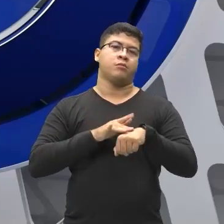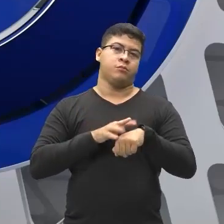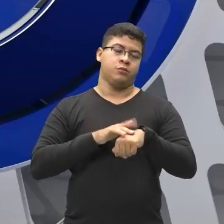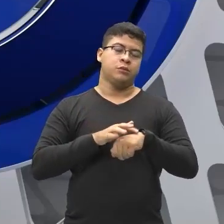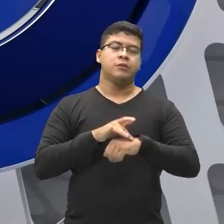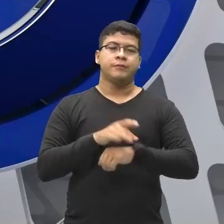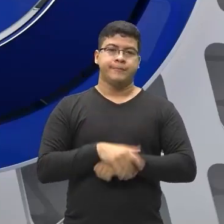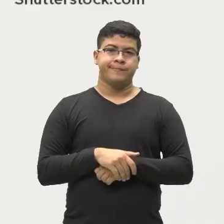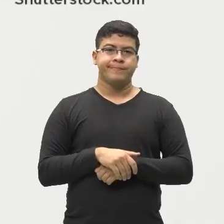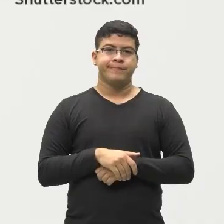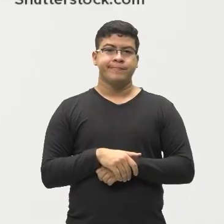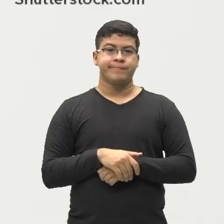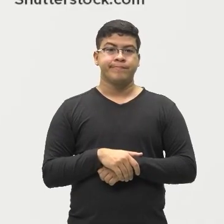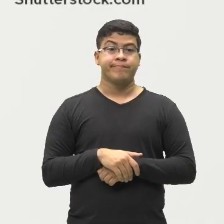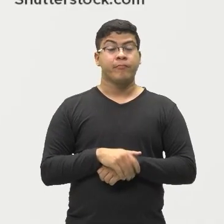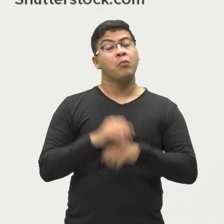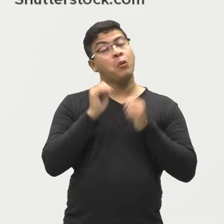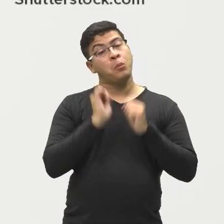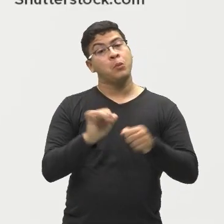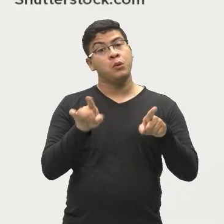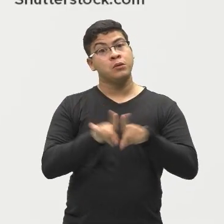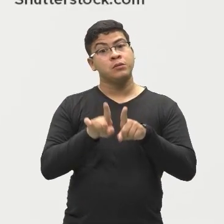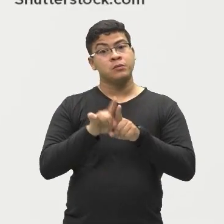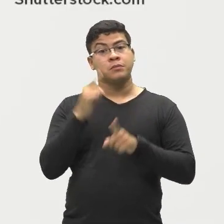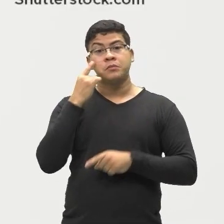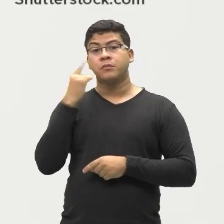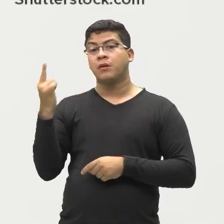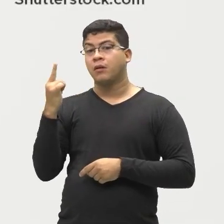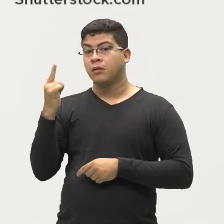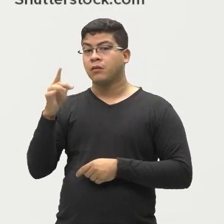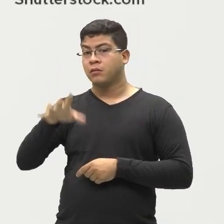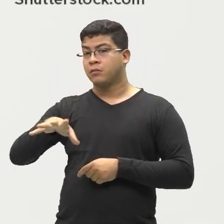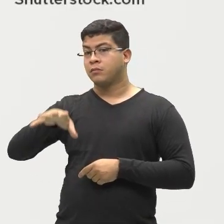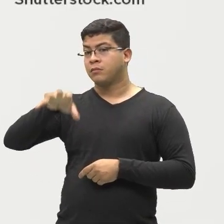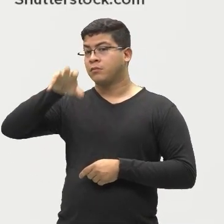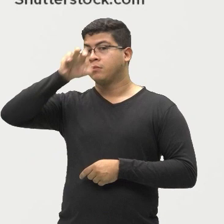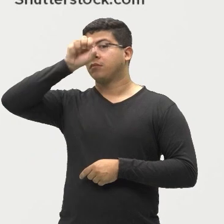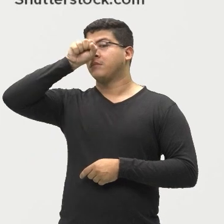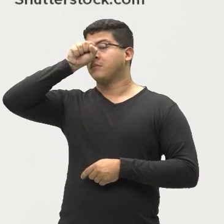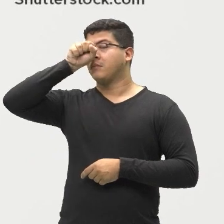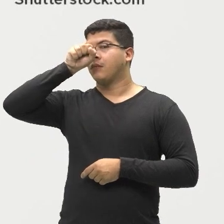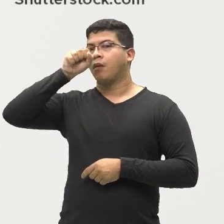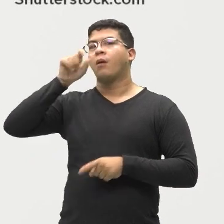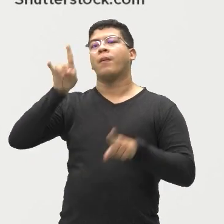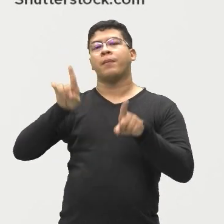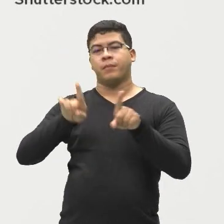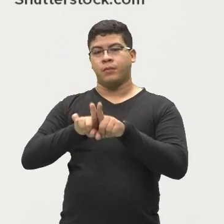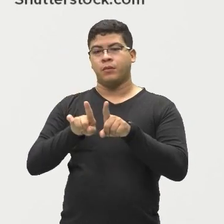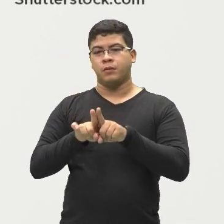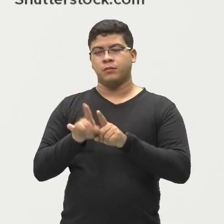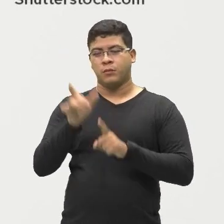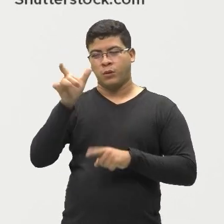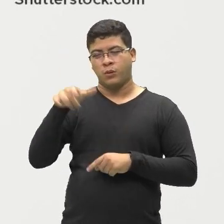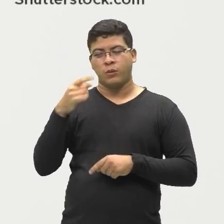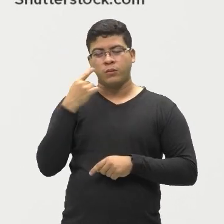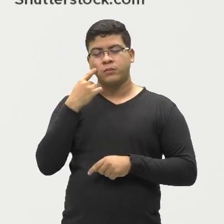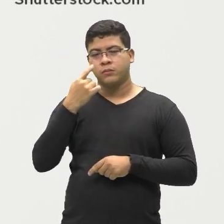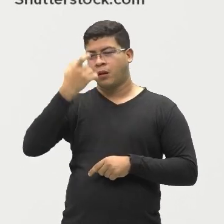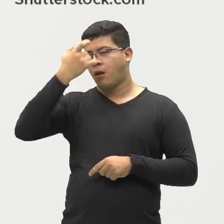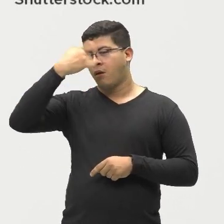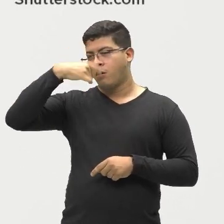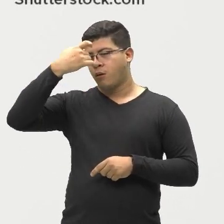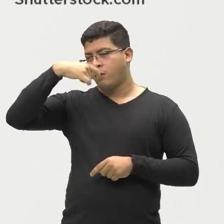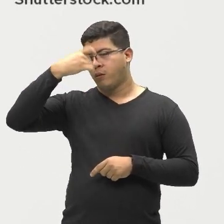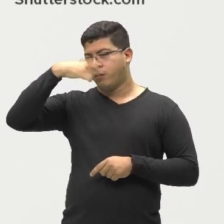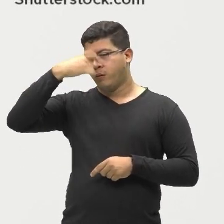podem ser adquiridas por meio da via respiratória, né? Então, eu tenho essa imagem do meio representando uma pessoa que